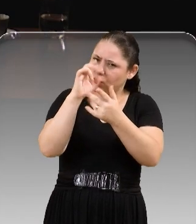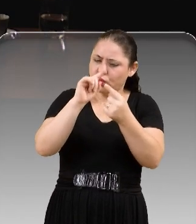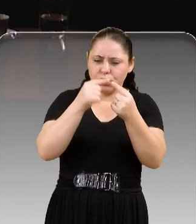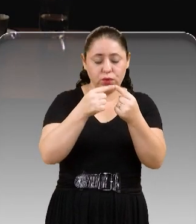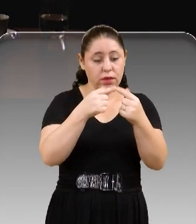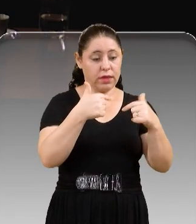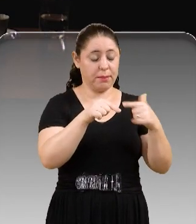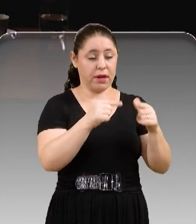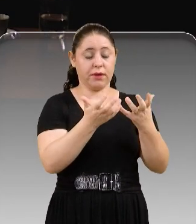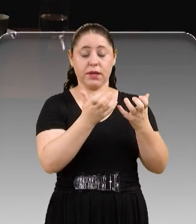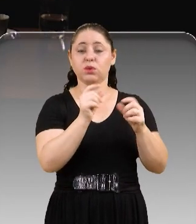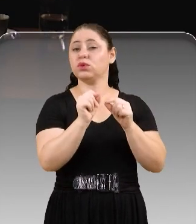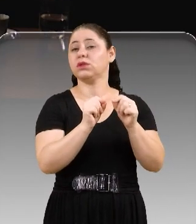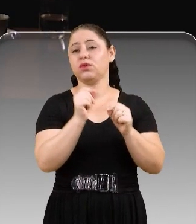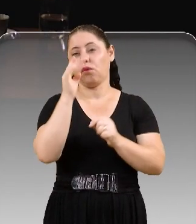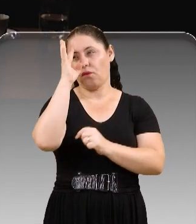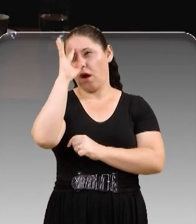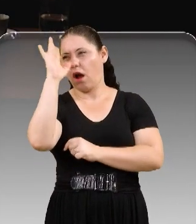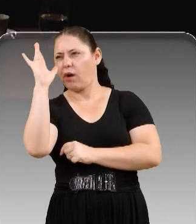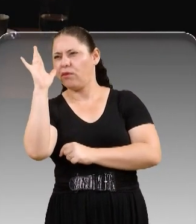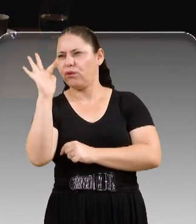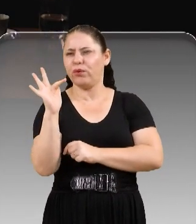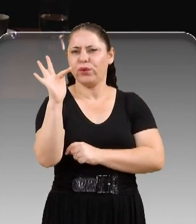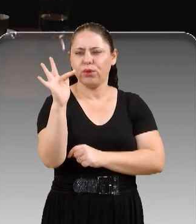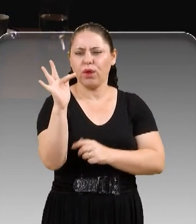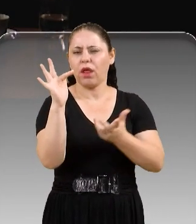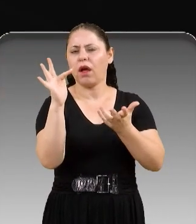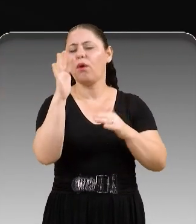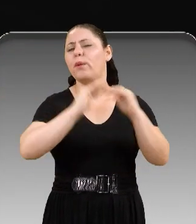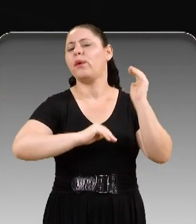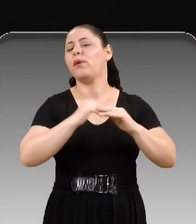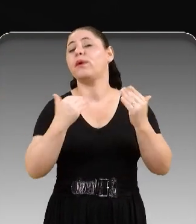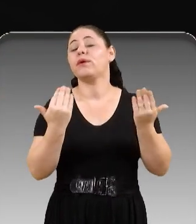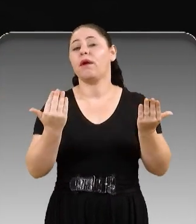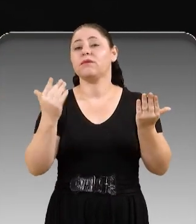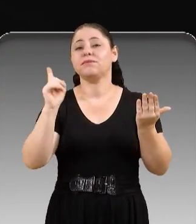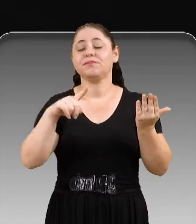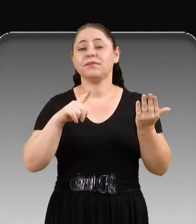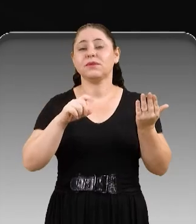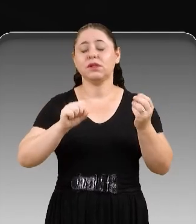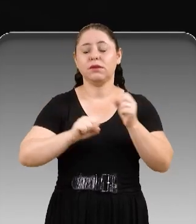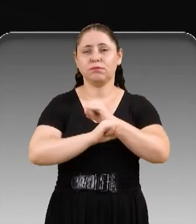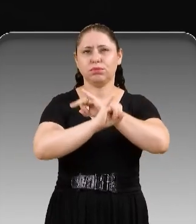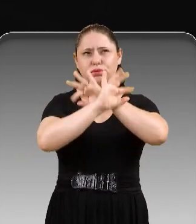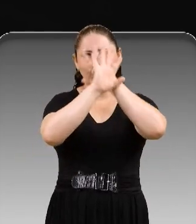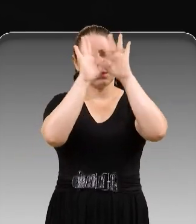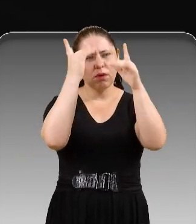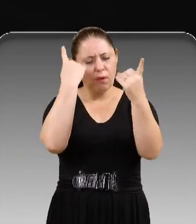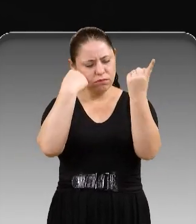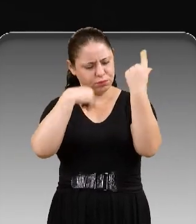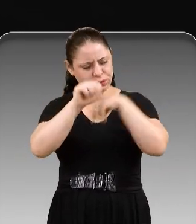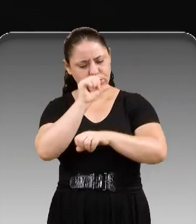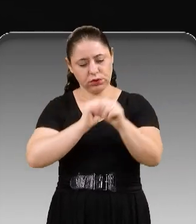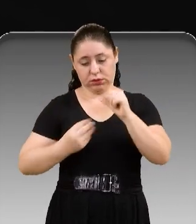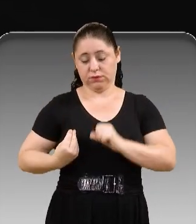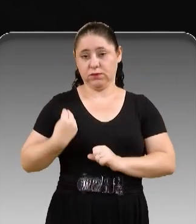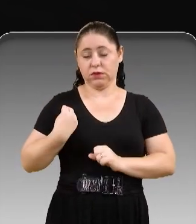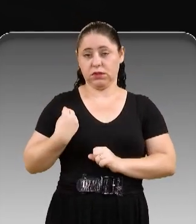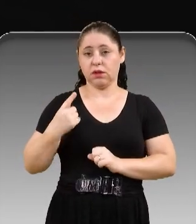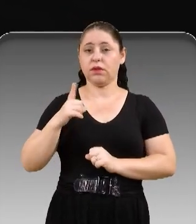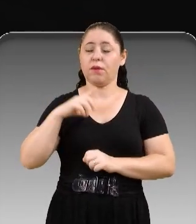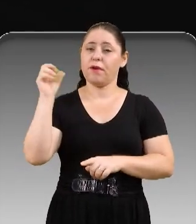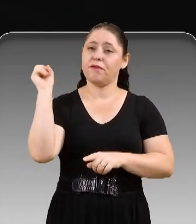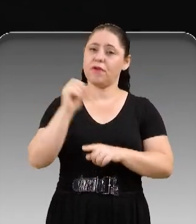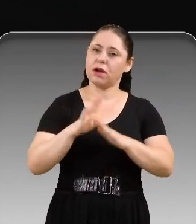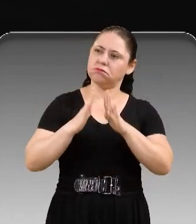voltada para o mercado de trabalho, para aquele sonho do que eu vou ser quando crescer, para ir transformando a própria vida e chegar a um